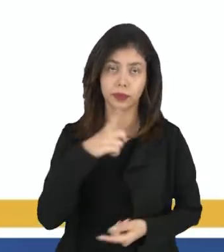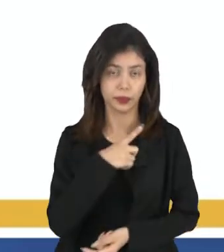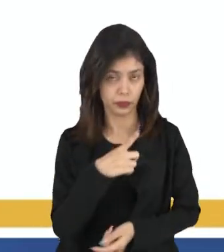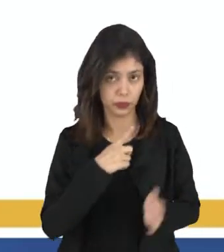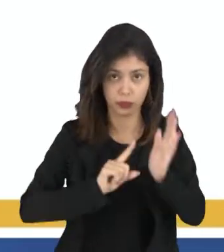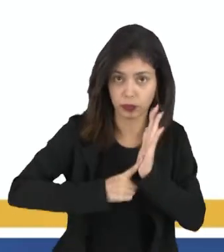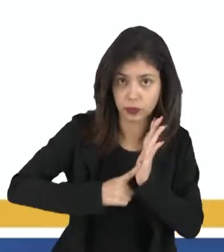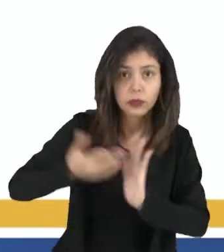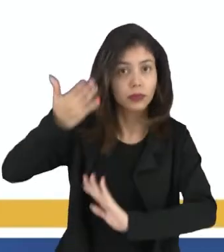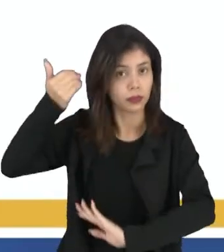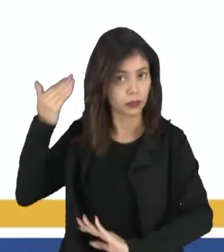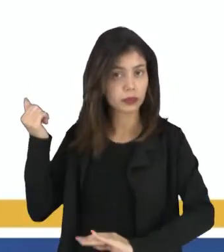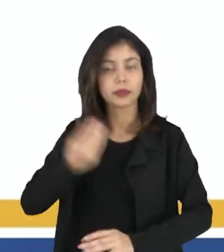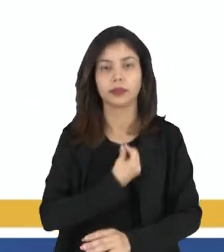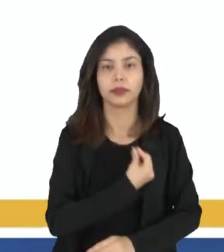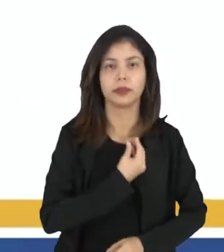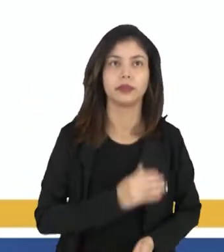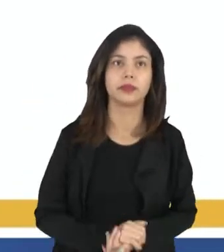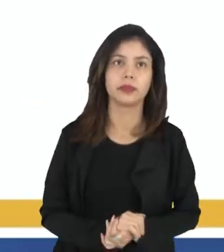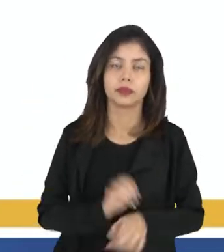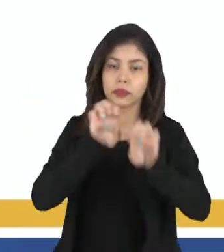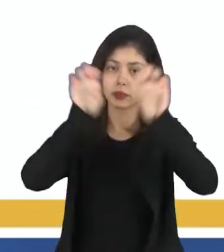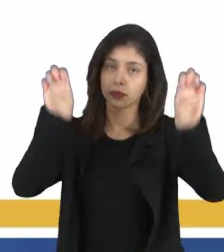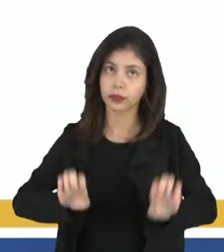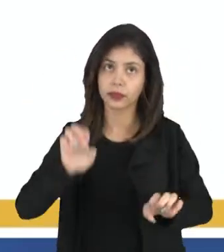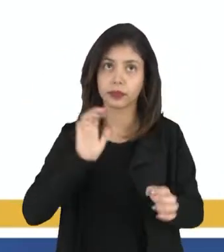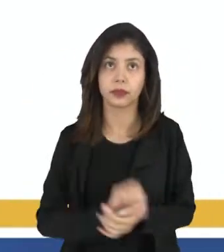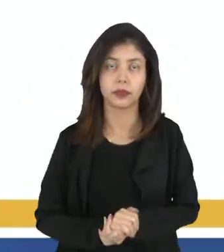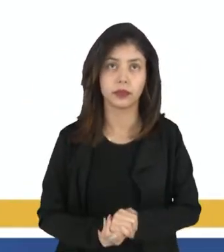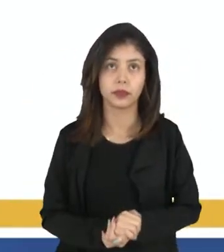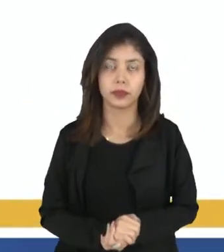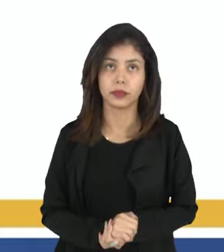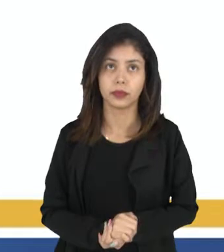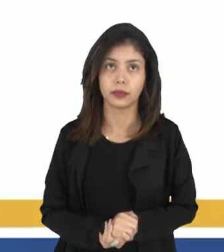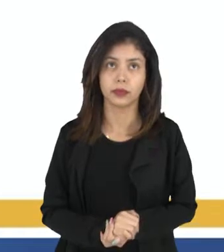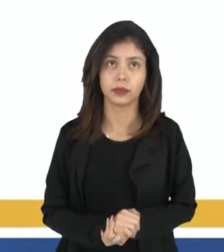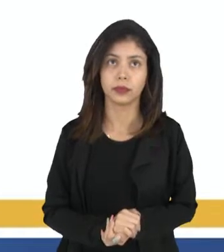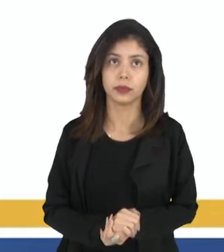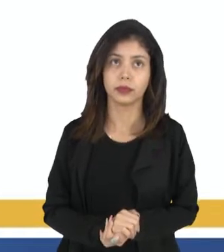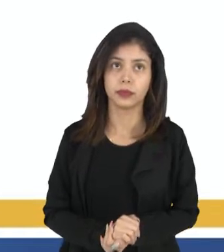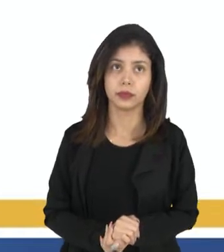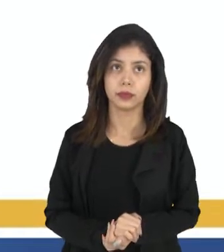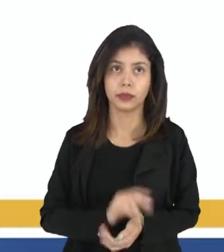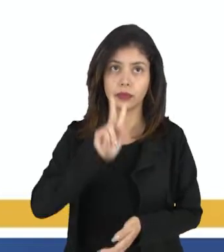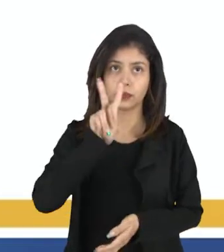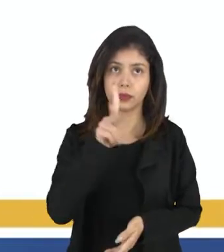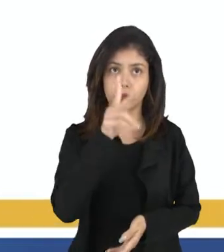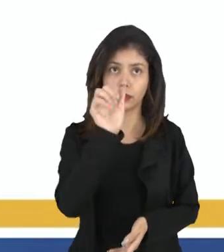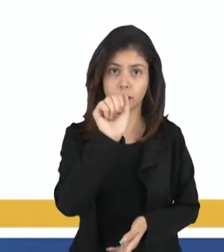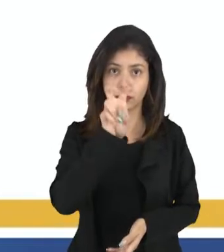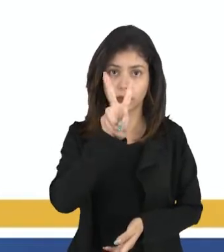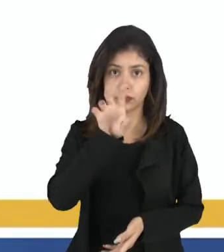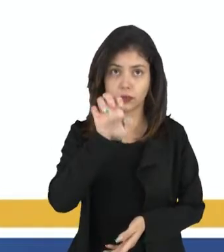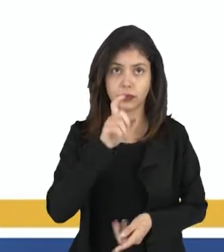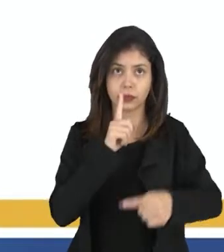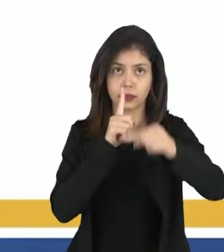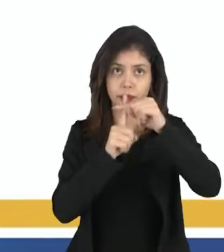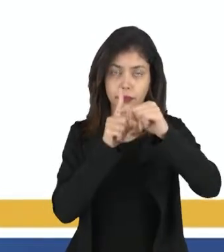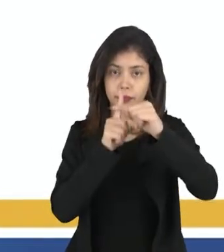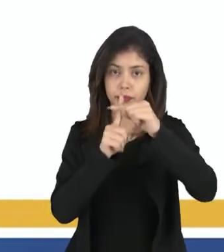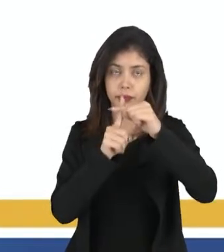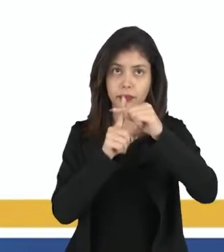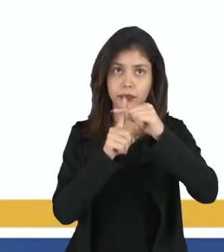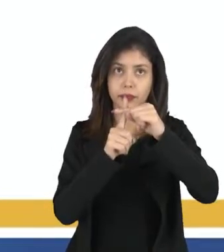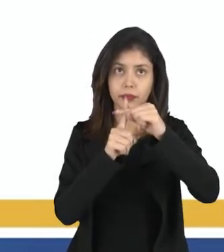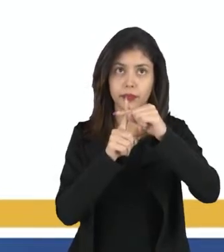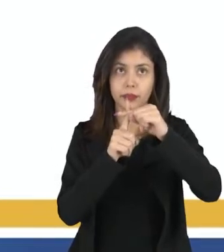tem um ponto entre o passado e o presente. E a estrutura dele é a seguinte: o verbo have, que